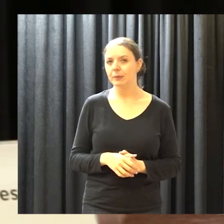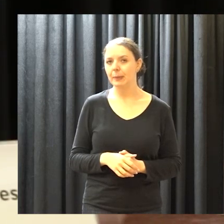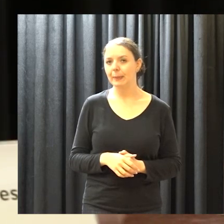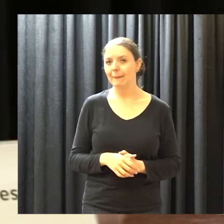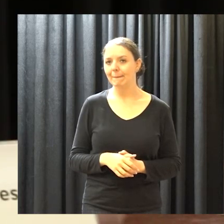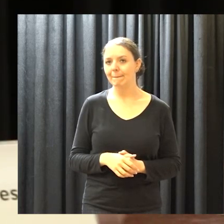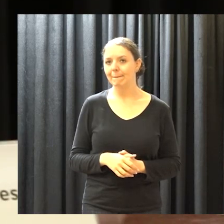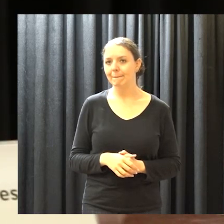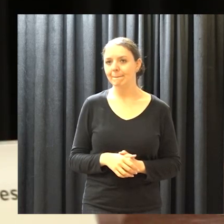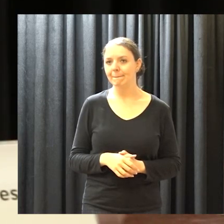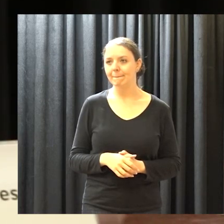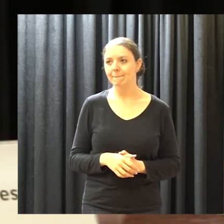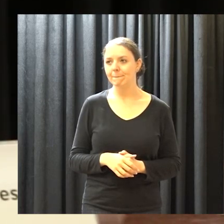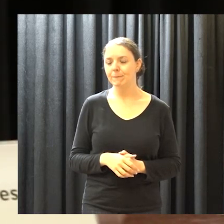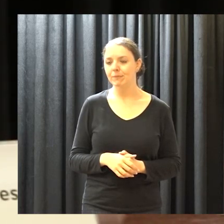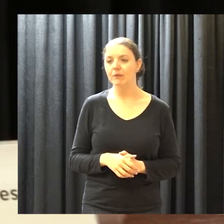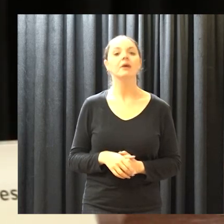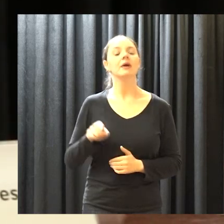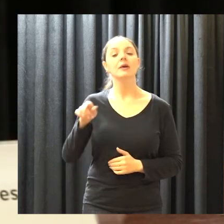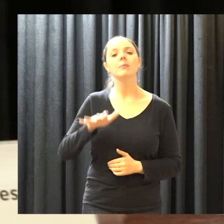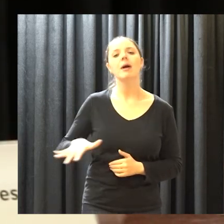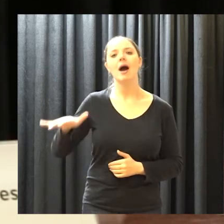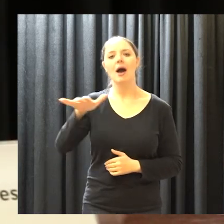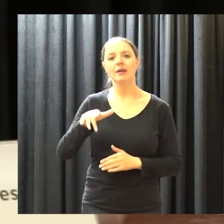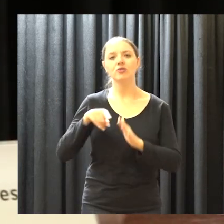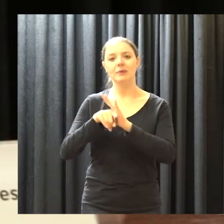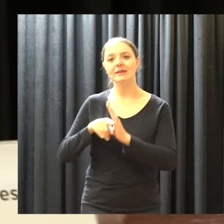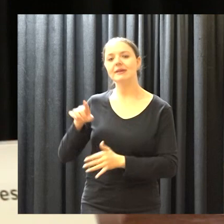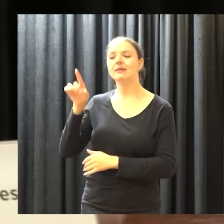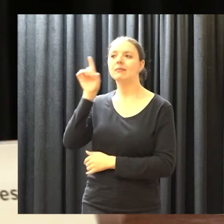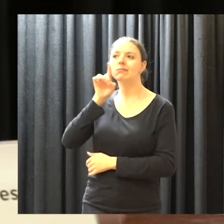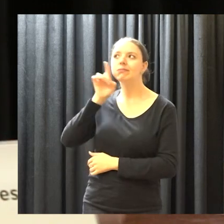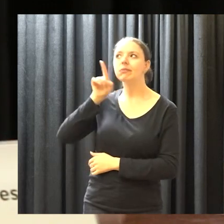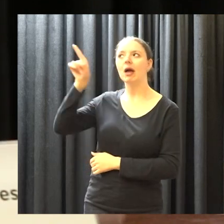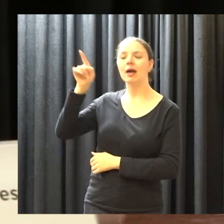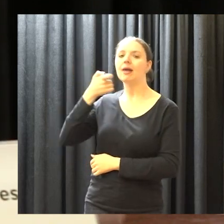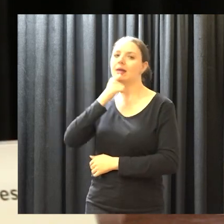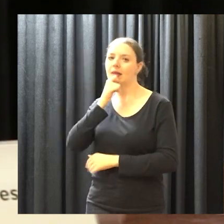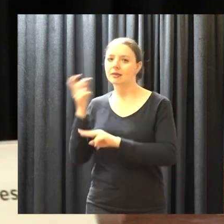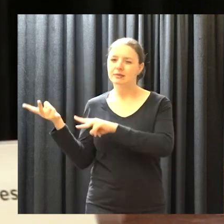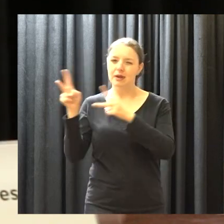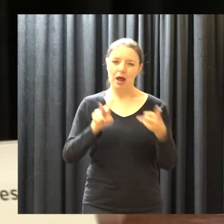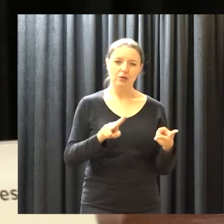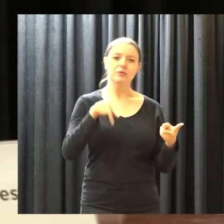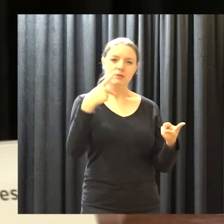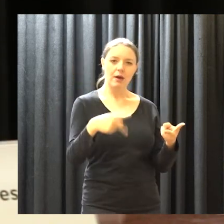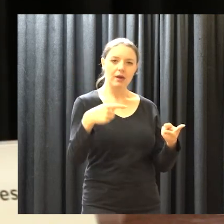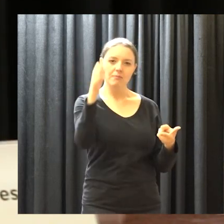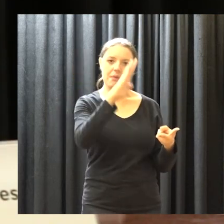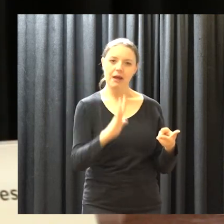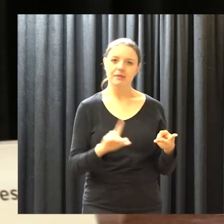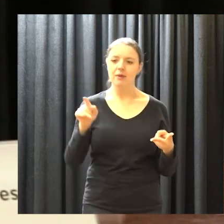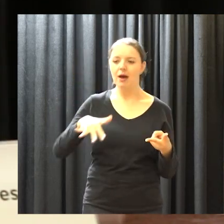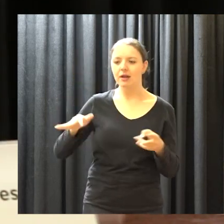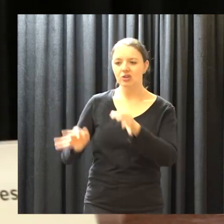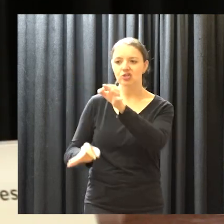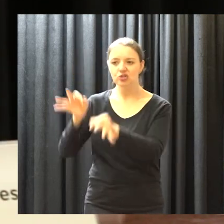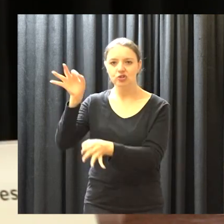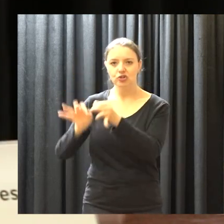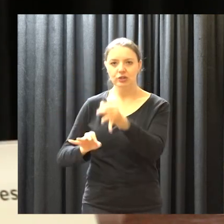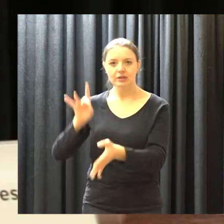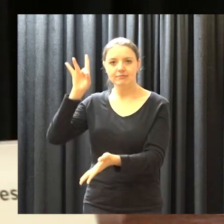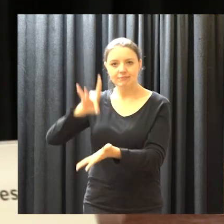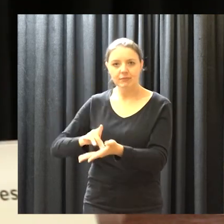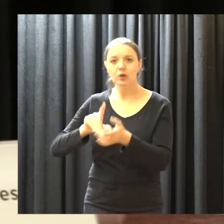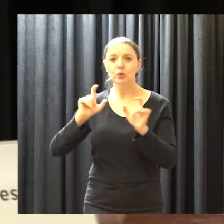sexualidades dissidentes. Nenhum corpo ou mente deve ser deixado para trás. Então, o nome do movimento é